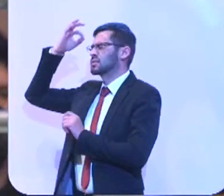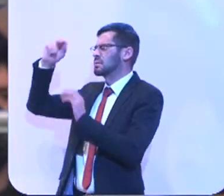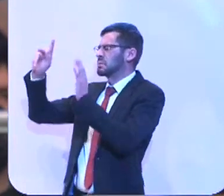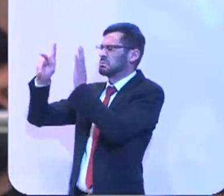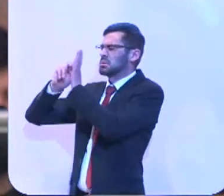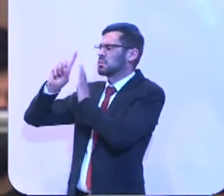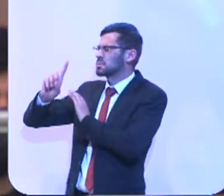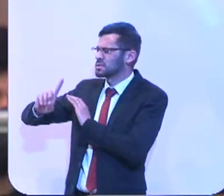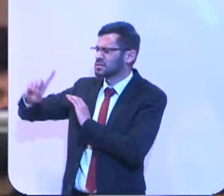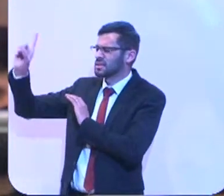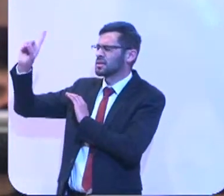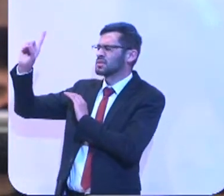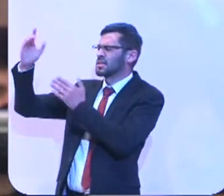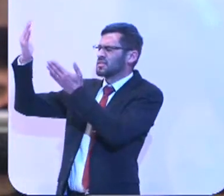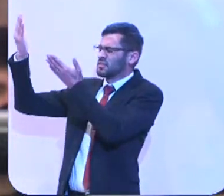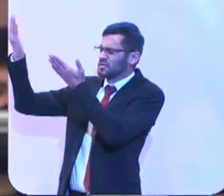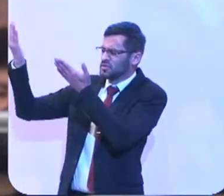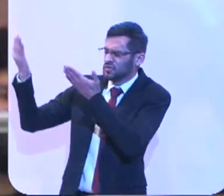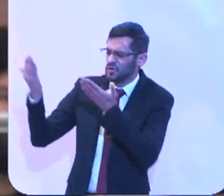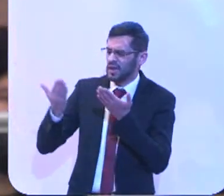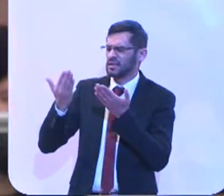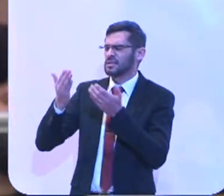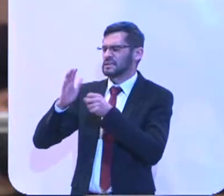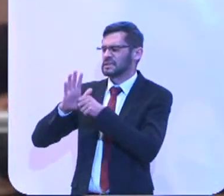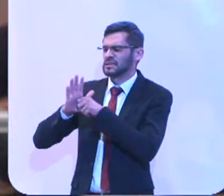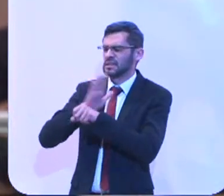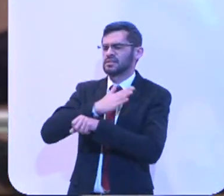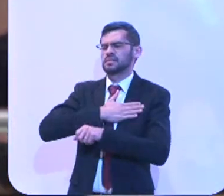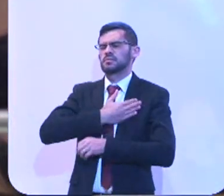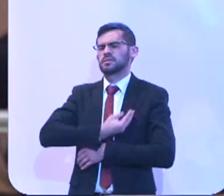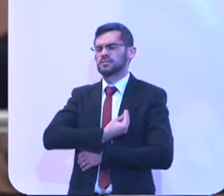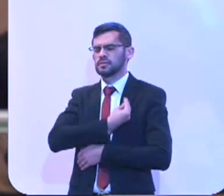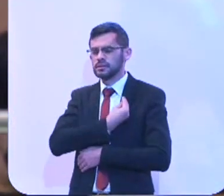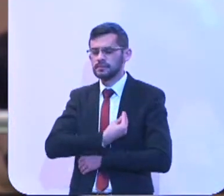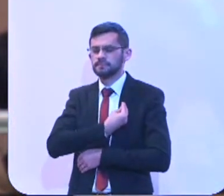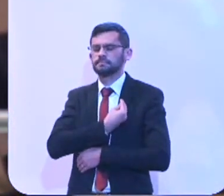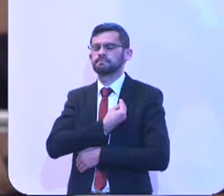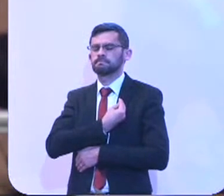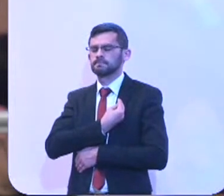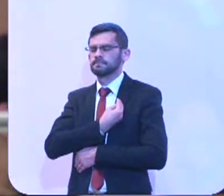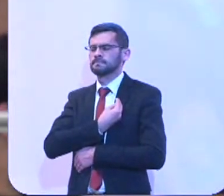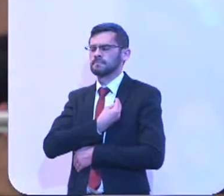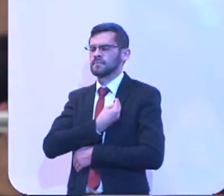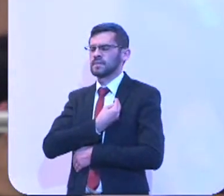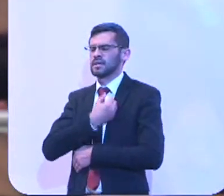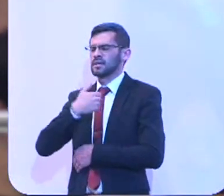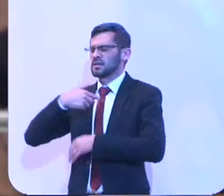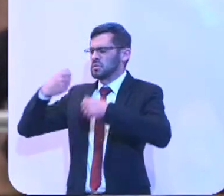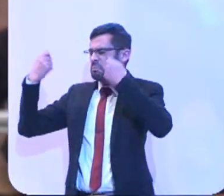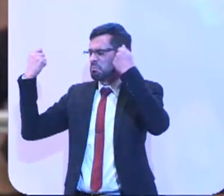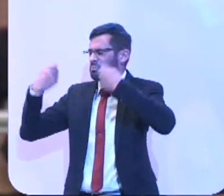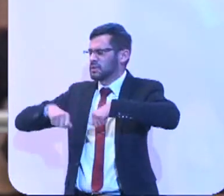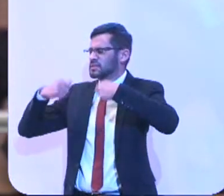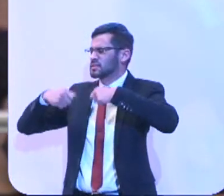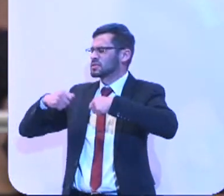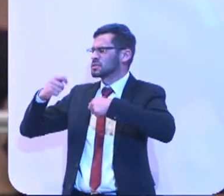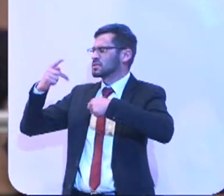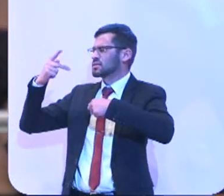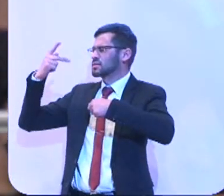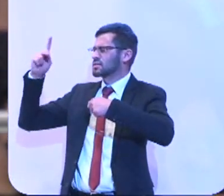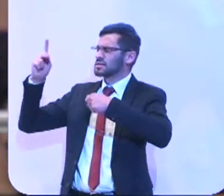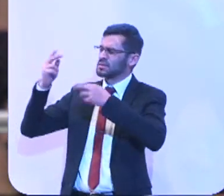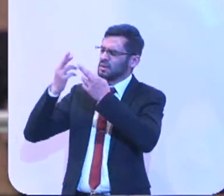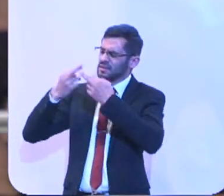Deus, vem e sopra sobre a minha vida. Eu preciso do teu renovo,